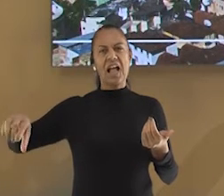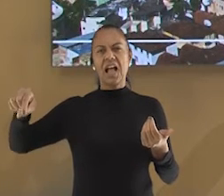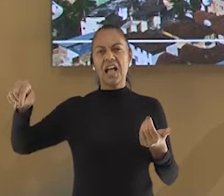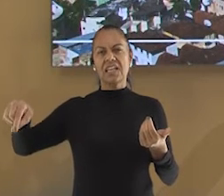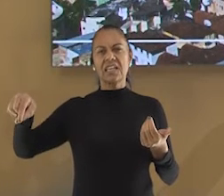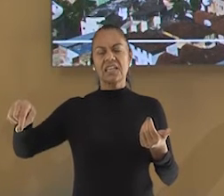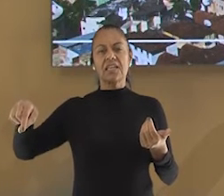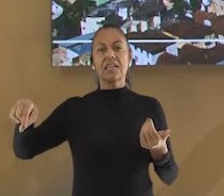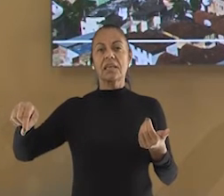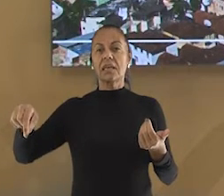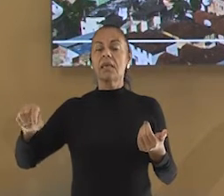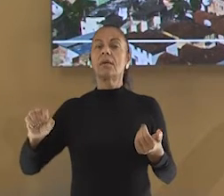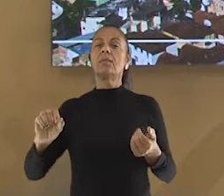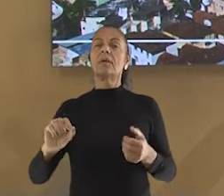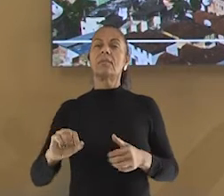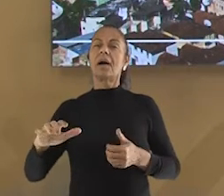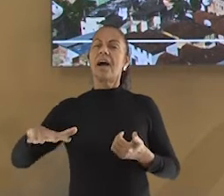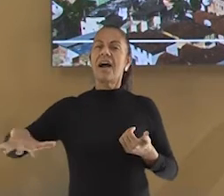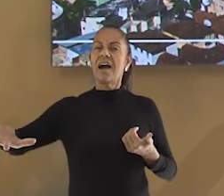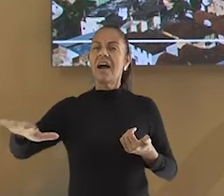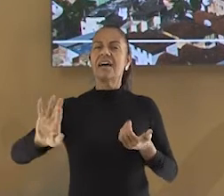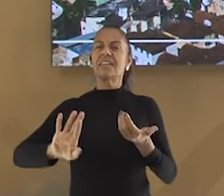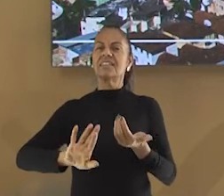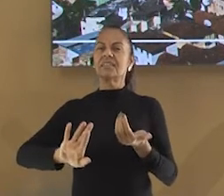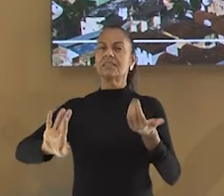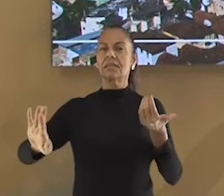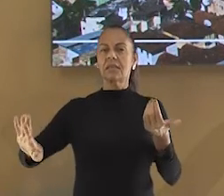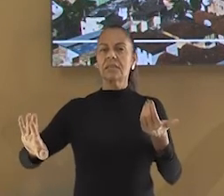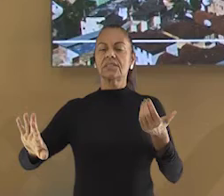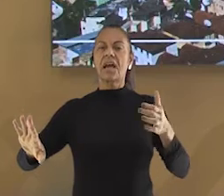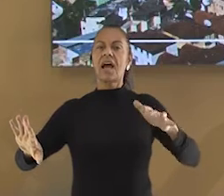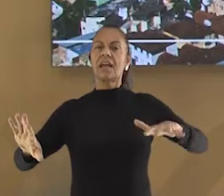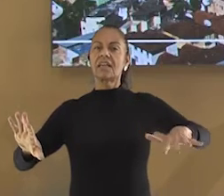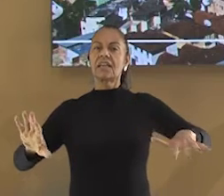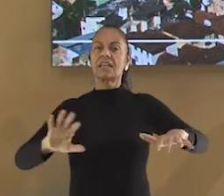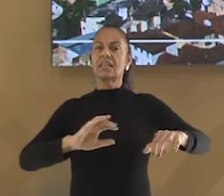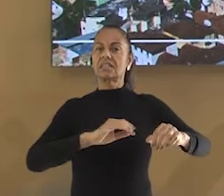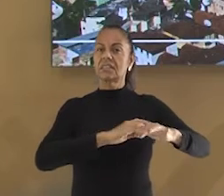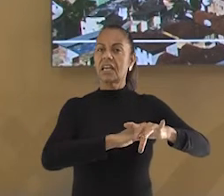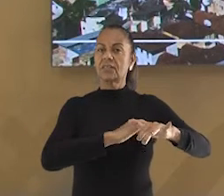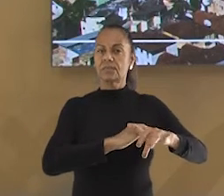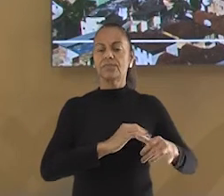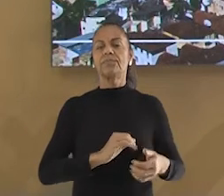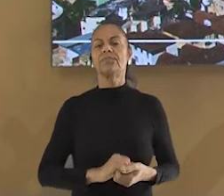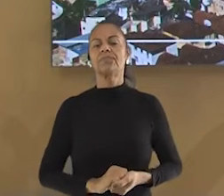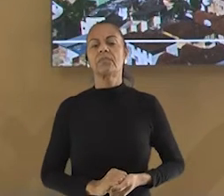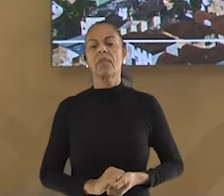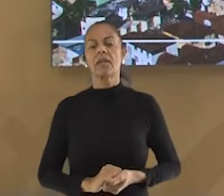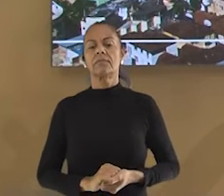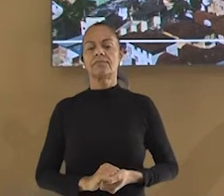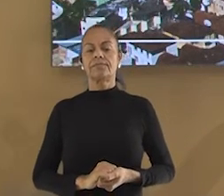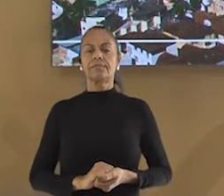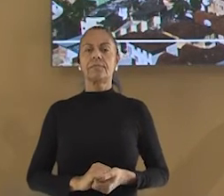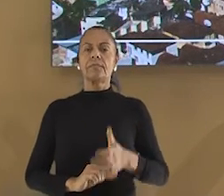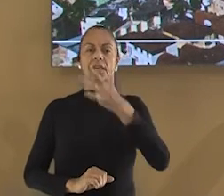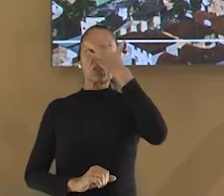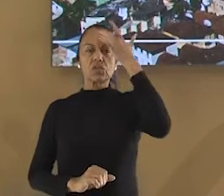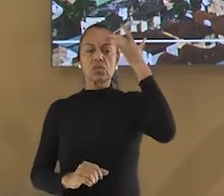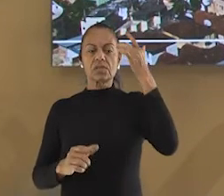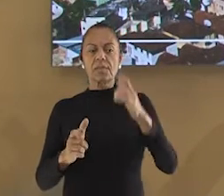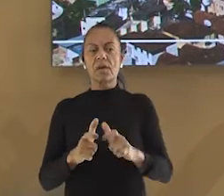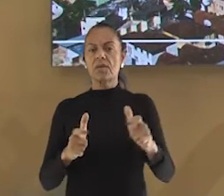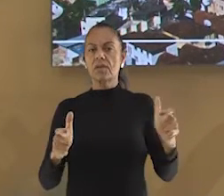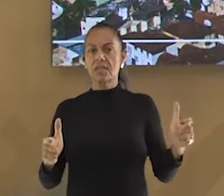quando dizemos área marginalizada, quer dizer que é uma área mais distante dos centros urbanos da